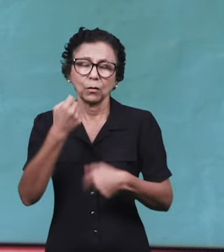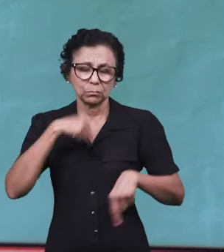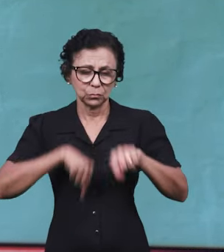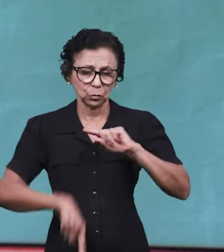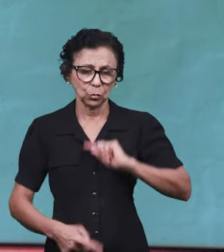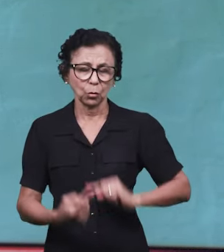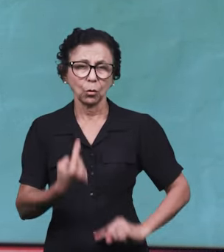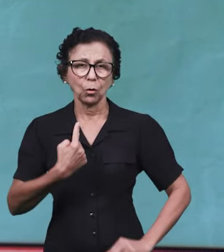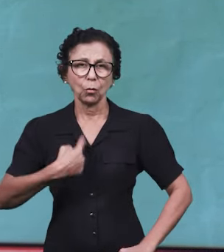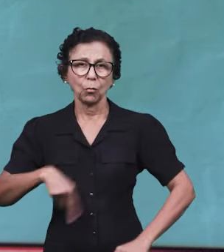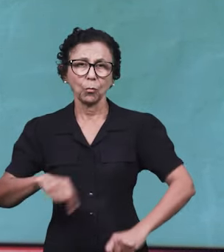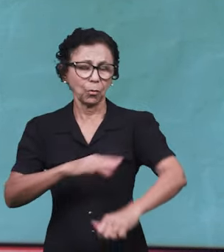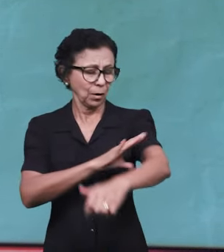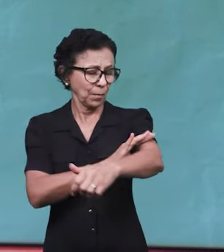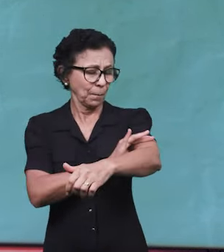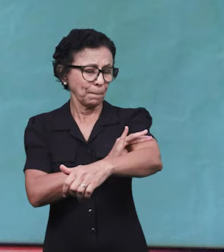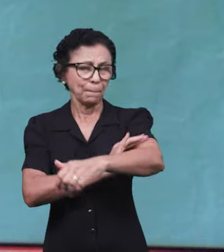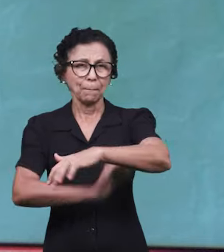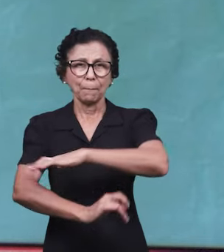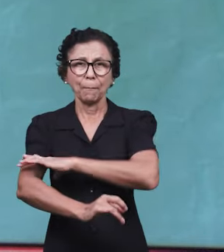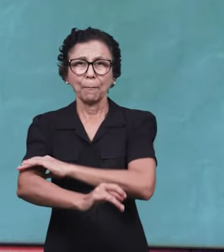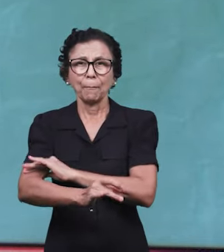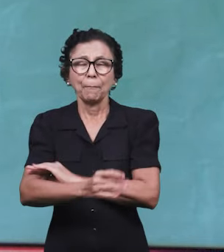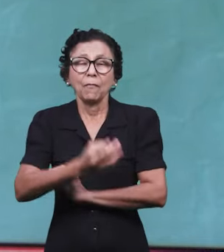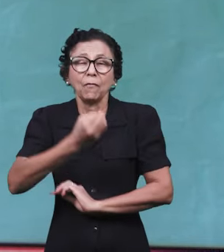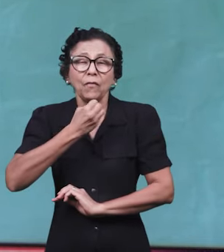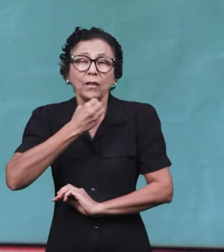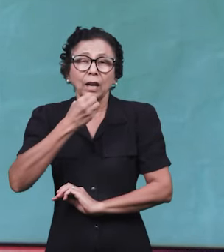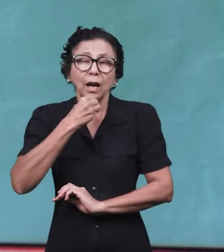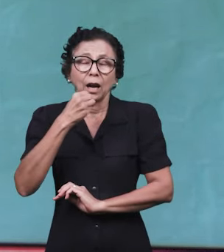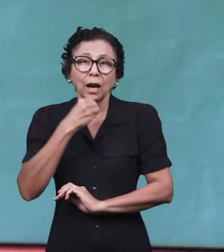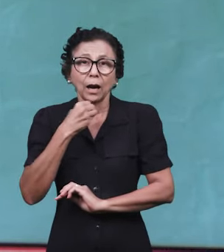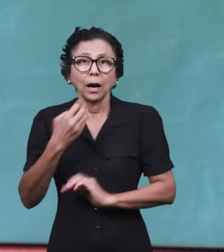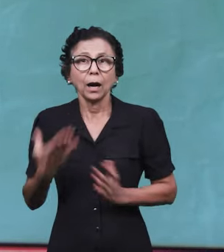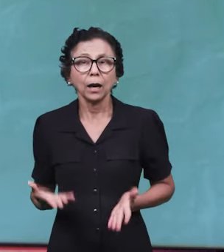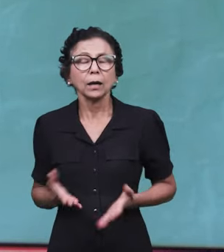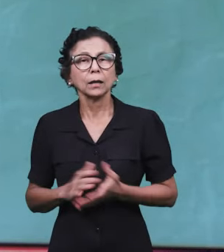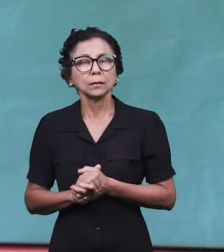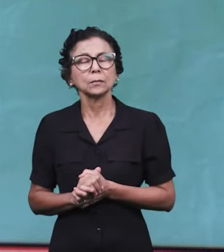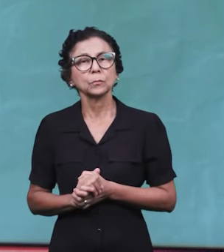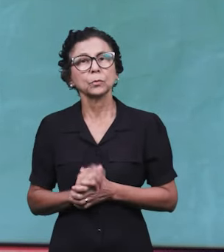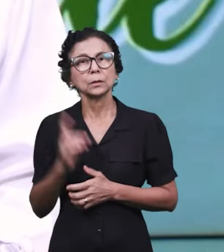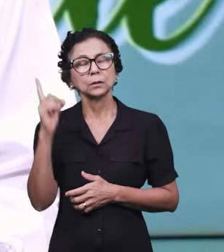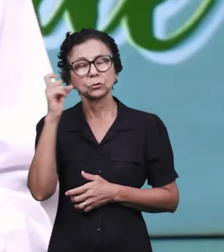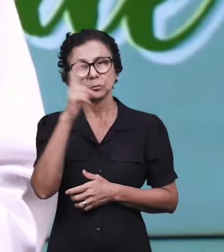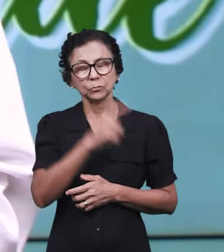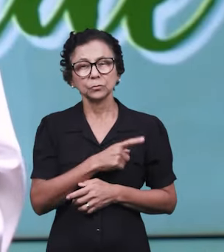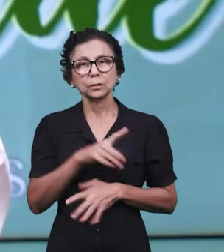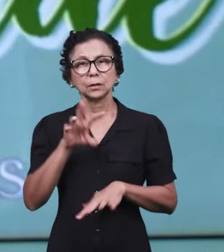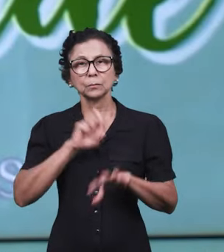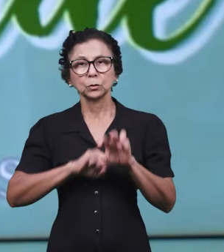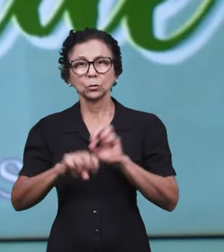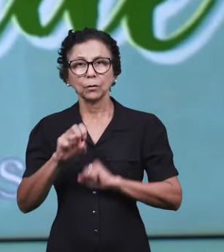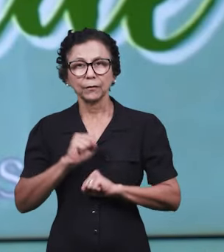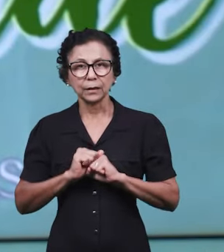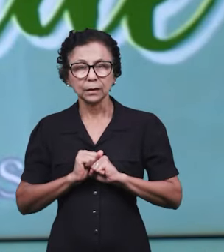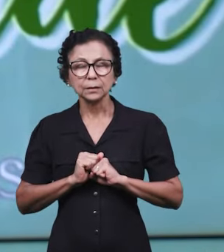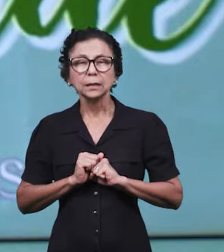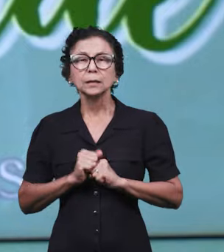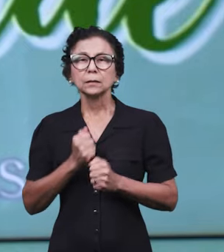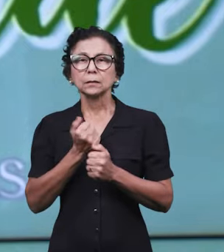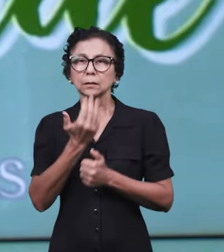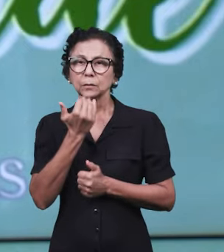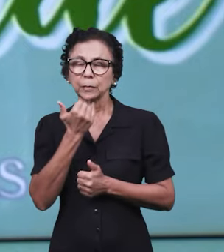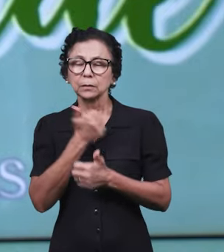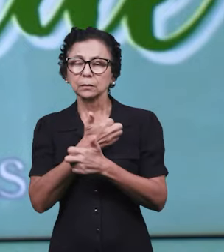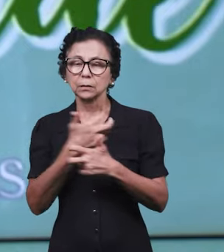massa muscular causada por essa maior dificuldade na absorção dessas proteínas. Ao apresentar esses